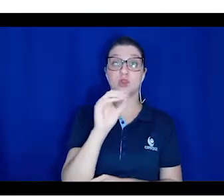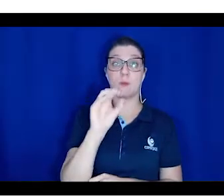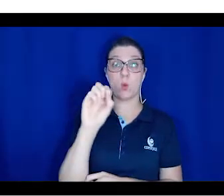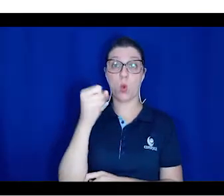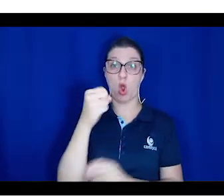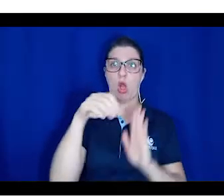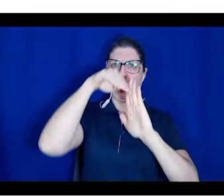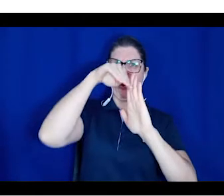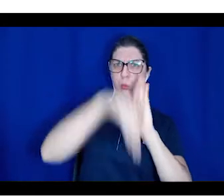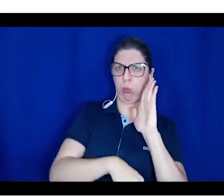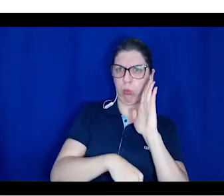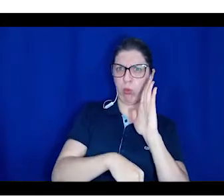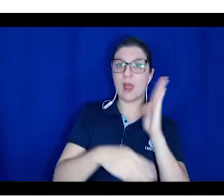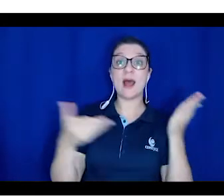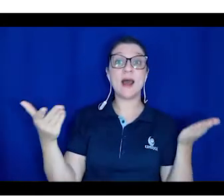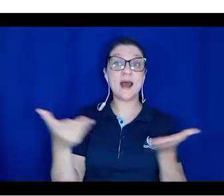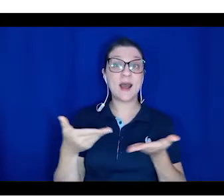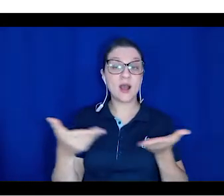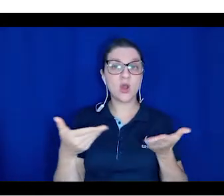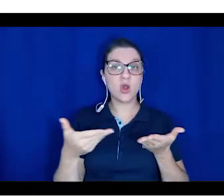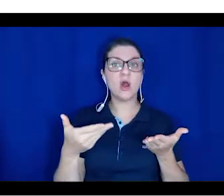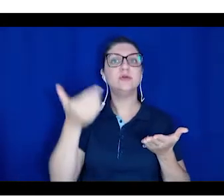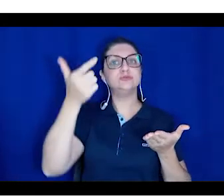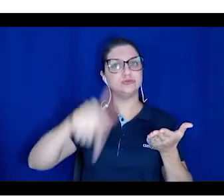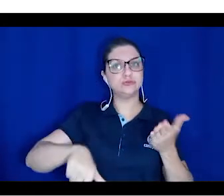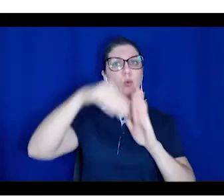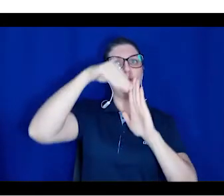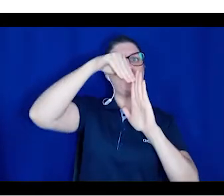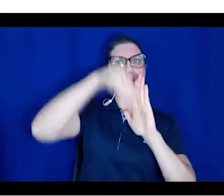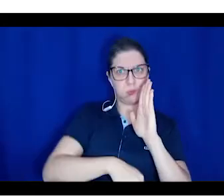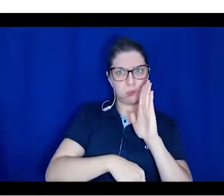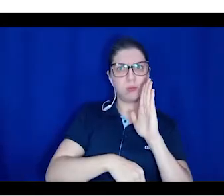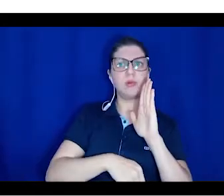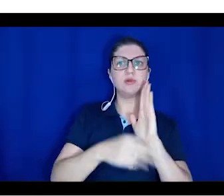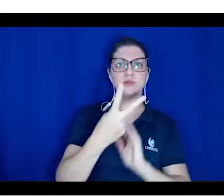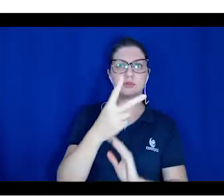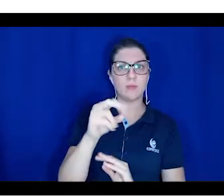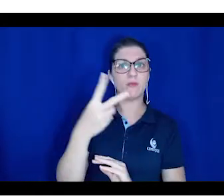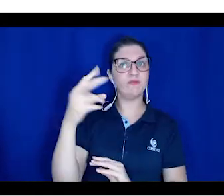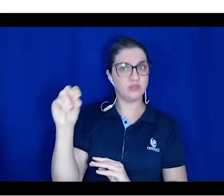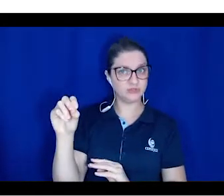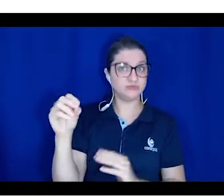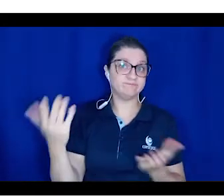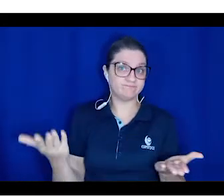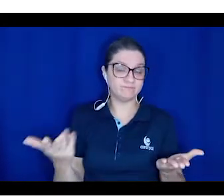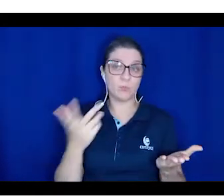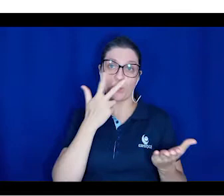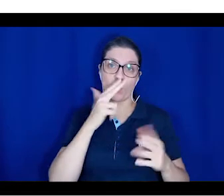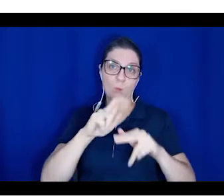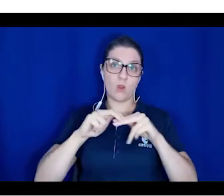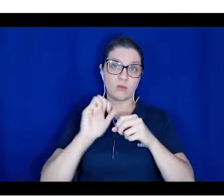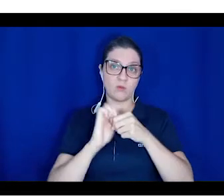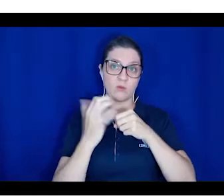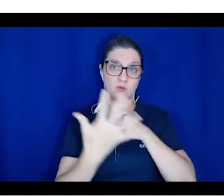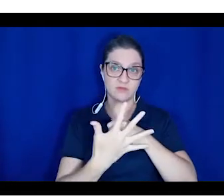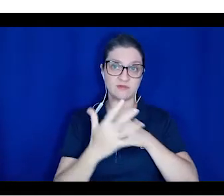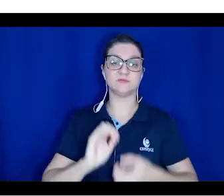2008, estamos tendo quedas grandes agora causadas pelo coronavírus em 2020.